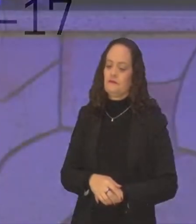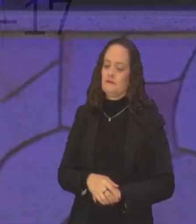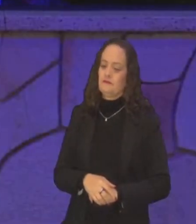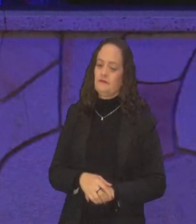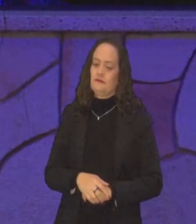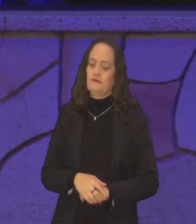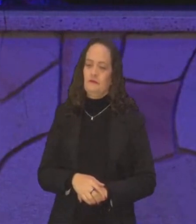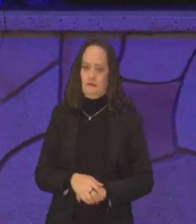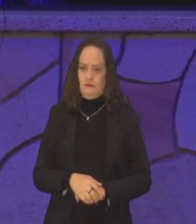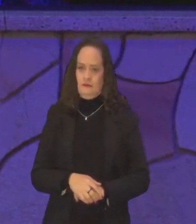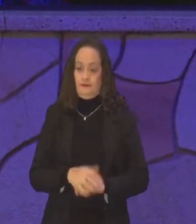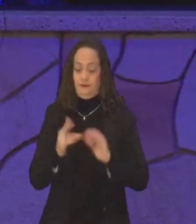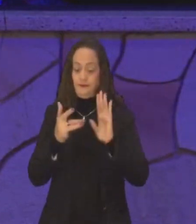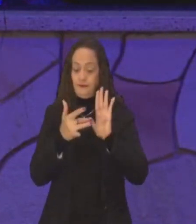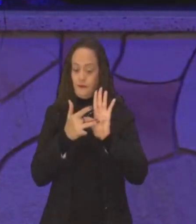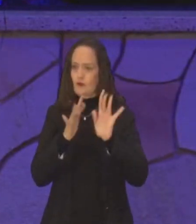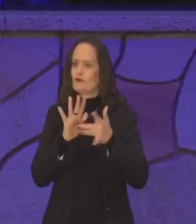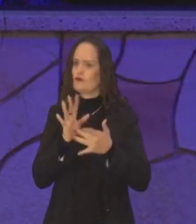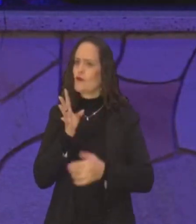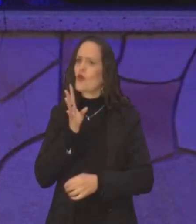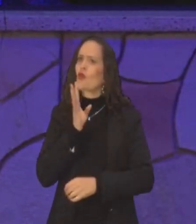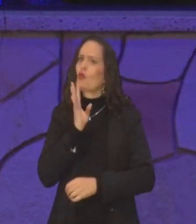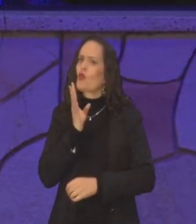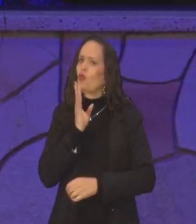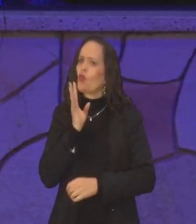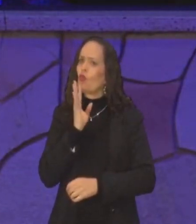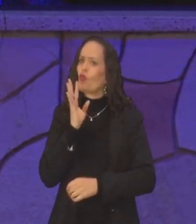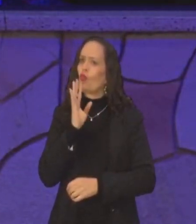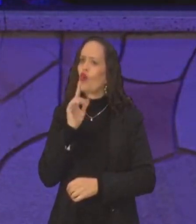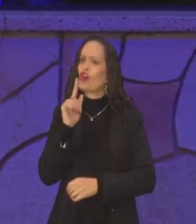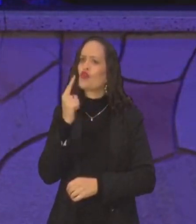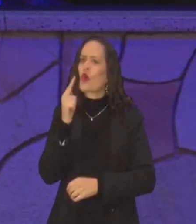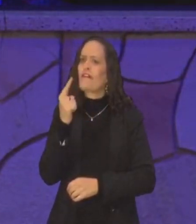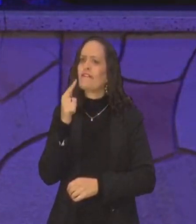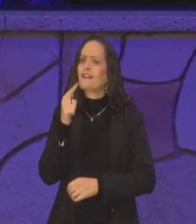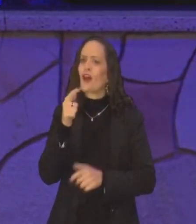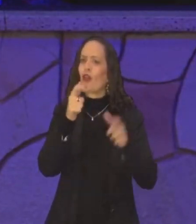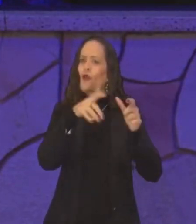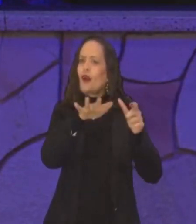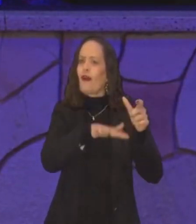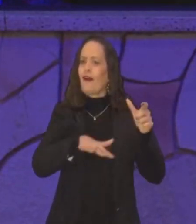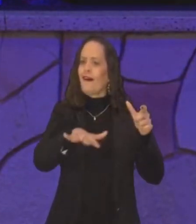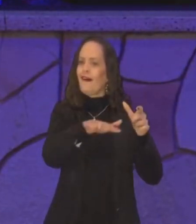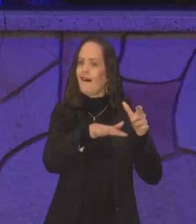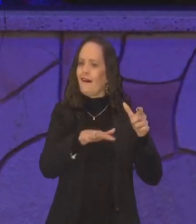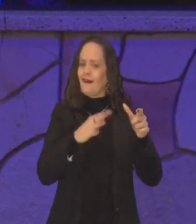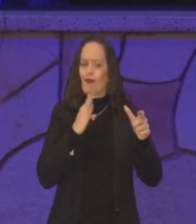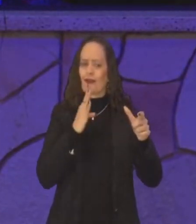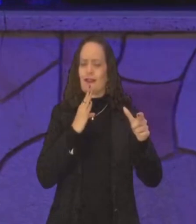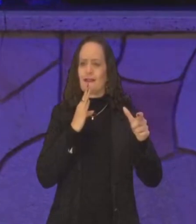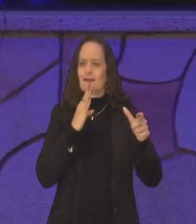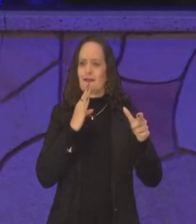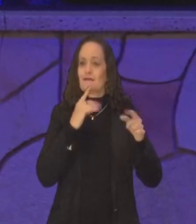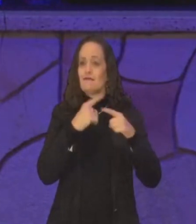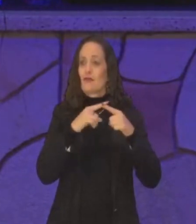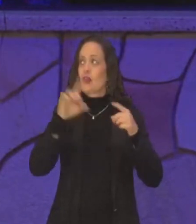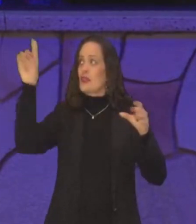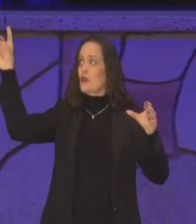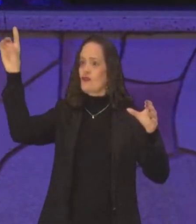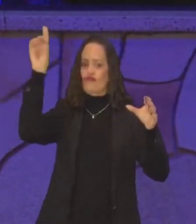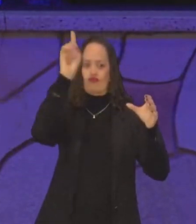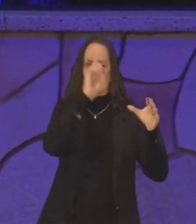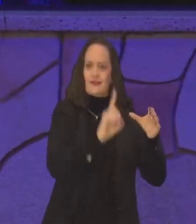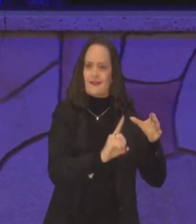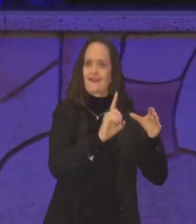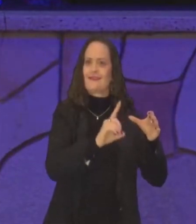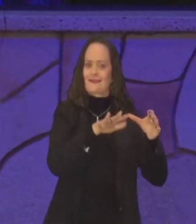O Senhor Jesus conhecia exatamente a geografia daquela cidade, a presença de Deus nos territórios.